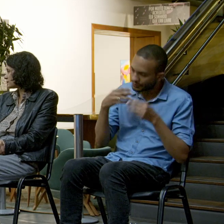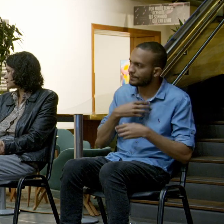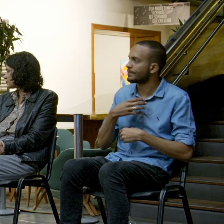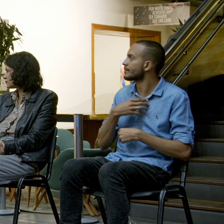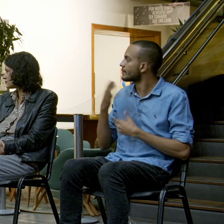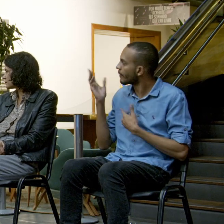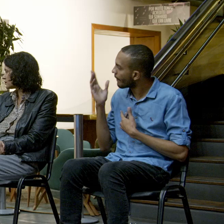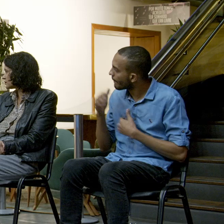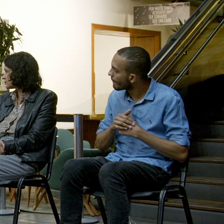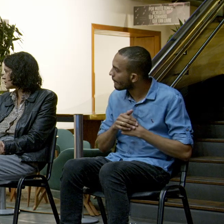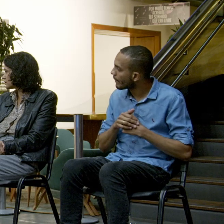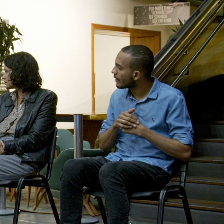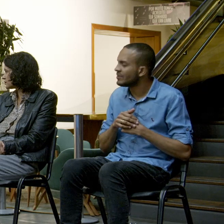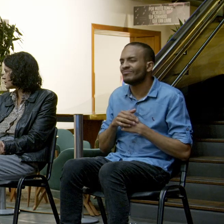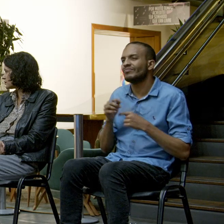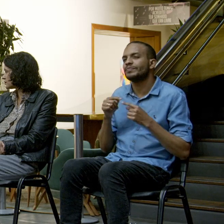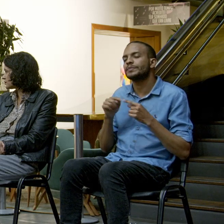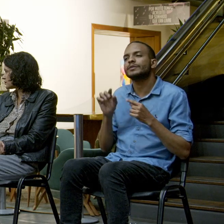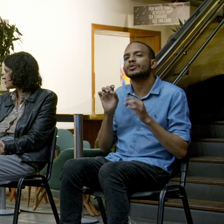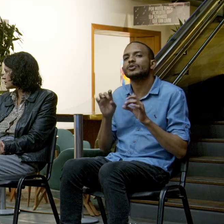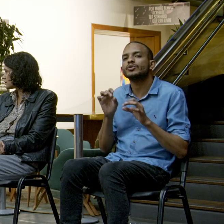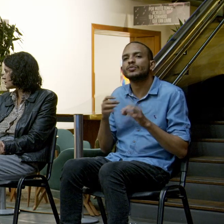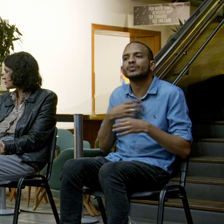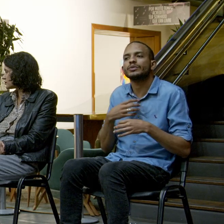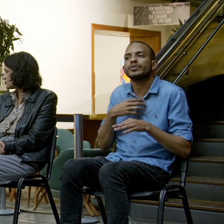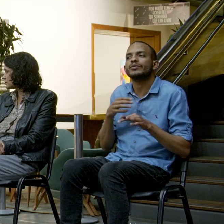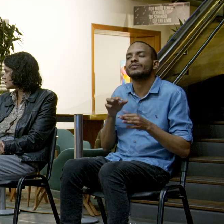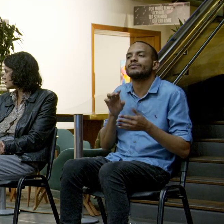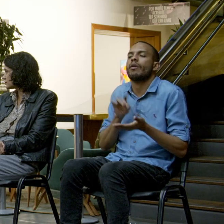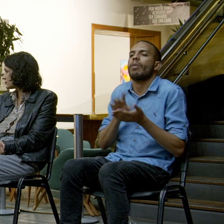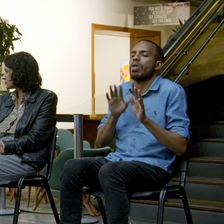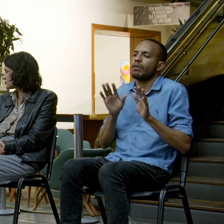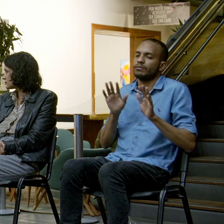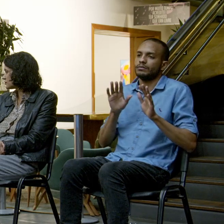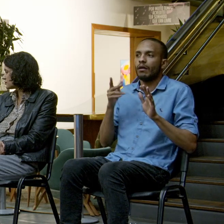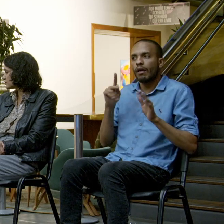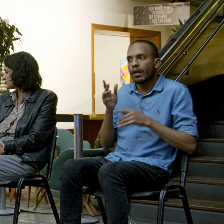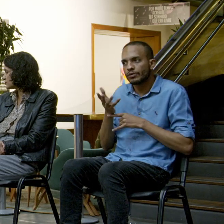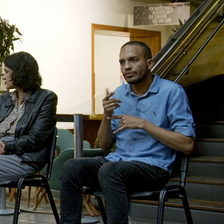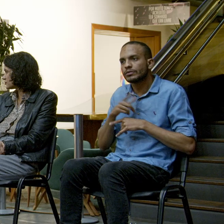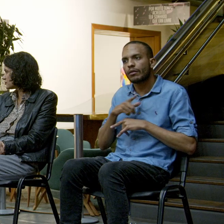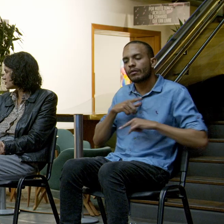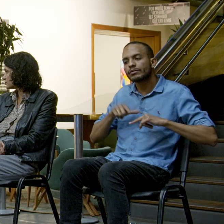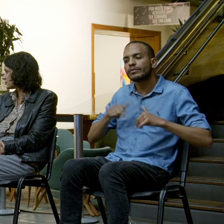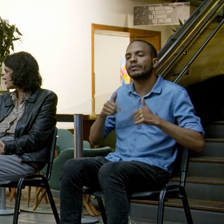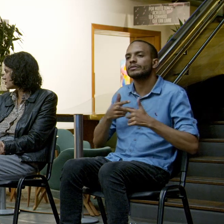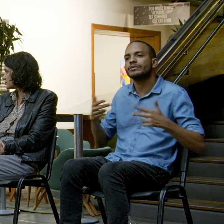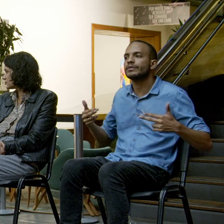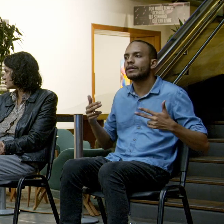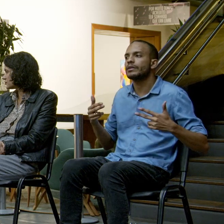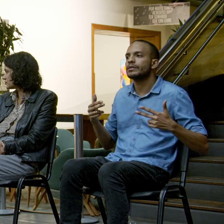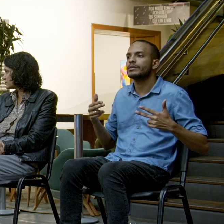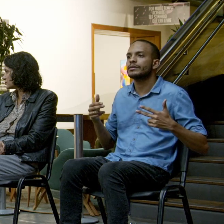aqui, fecha aspas, não se trata de um simples formalismo, embora a artista tenha enfrentado essa questão a partir de